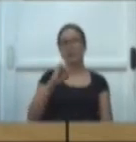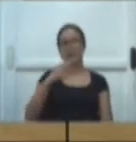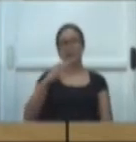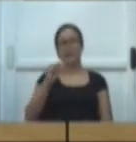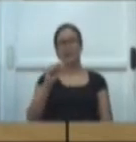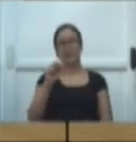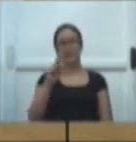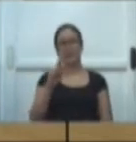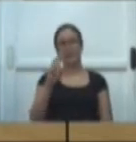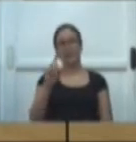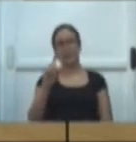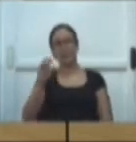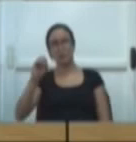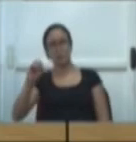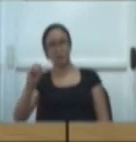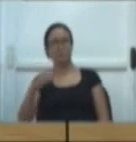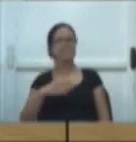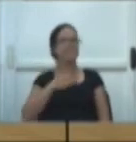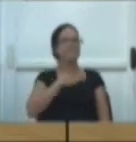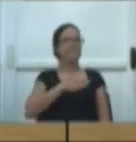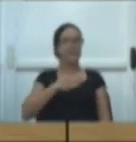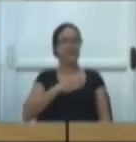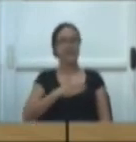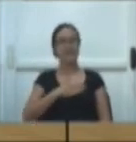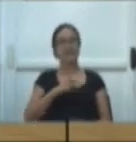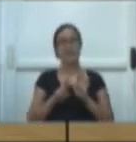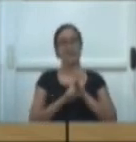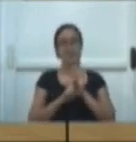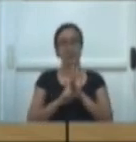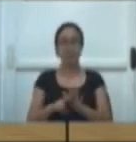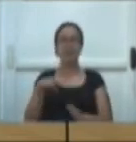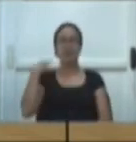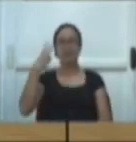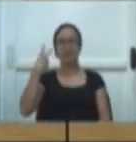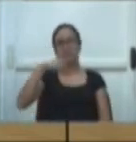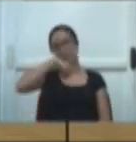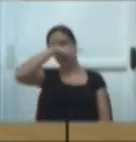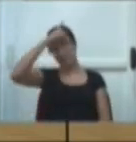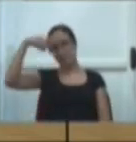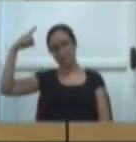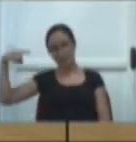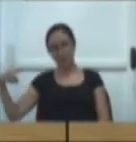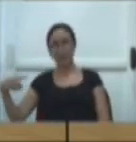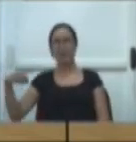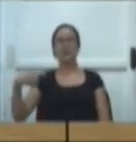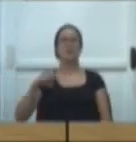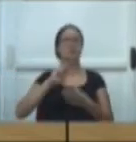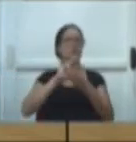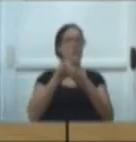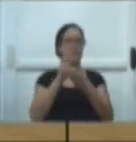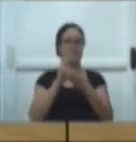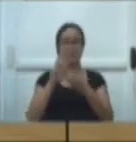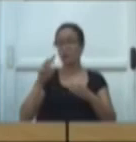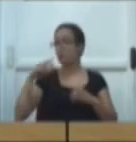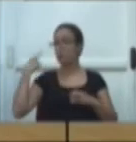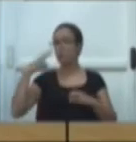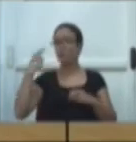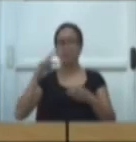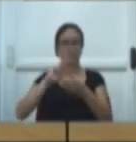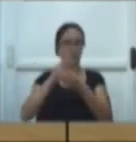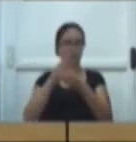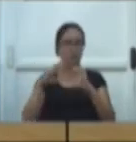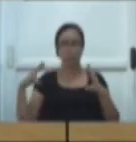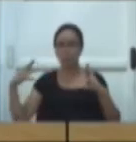doutora Mayra Costa e demais vereadores desta Casa de Lei, com toda a comunidade limeirense, que lhes